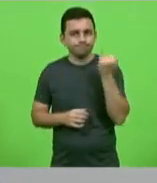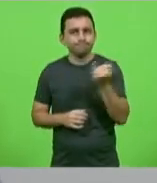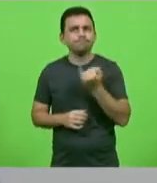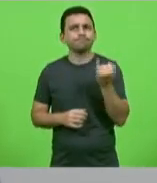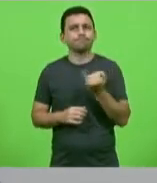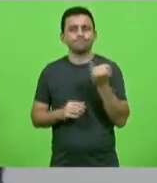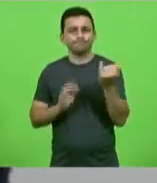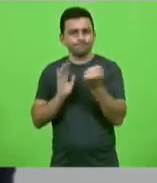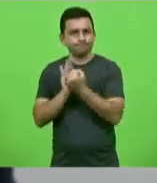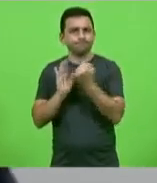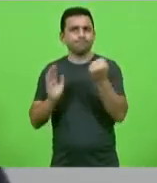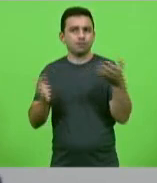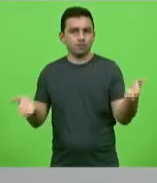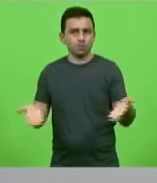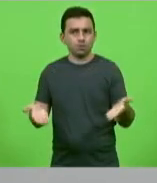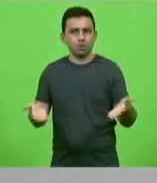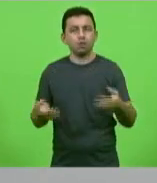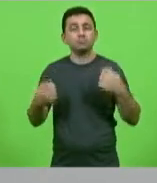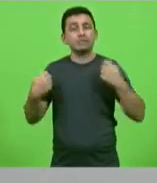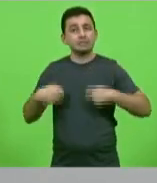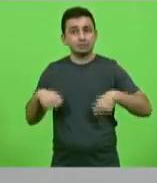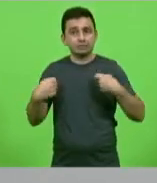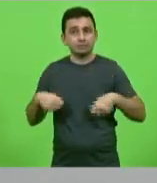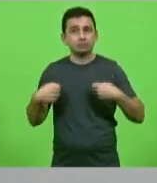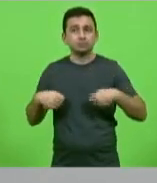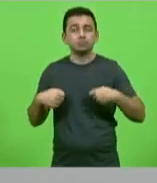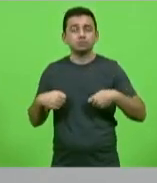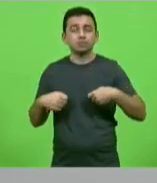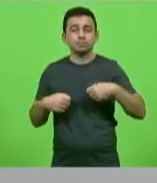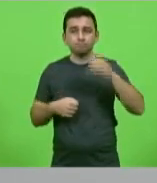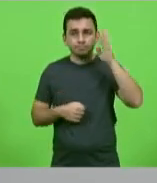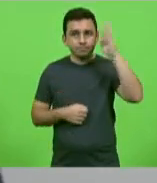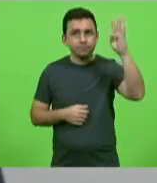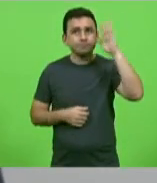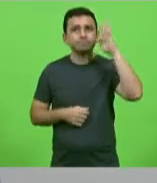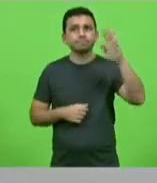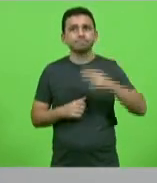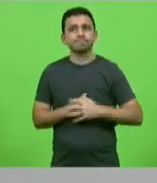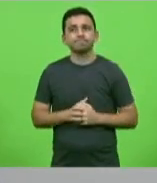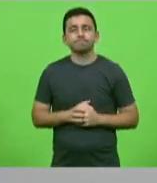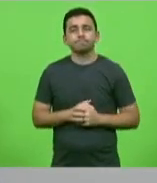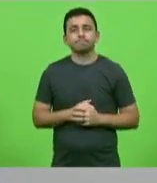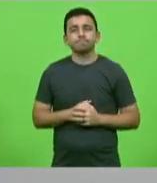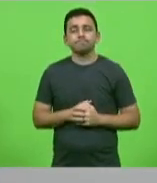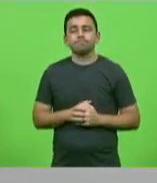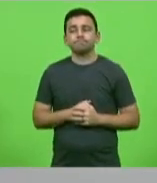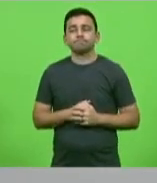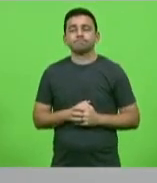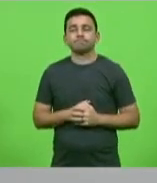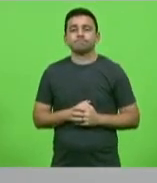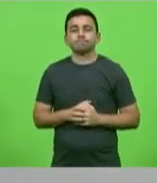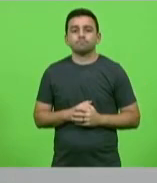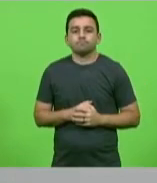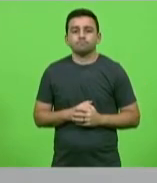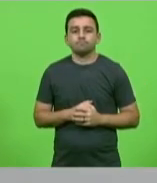marco significativo e que nós temos que levar em consideração. Certo?